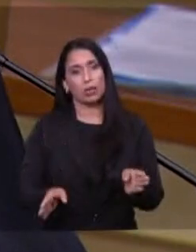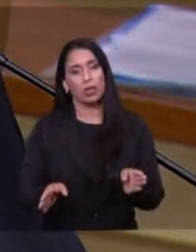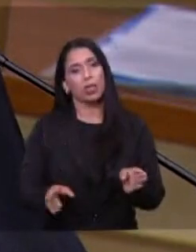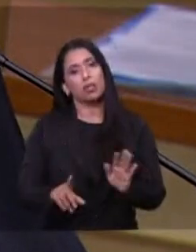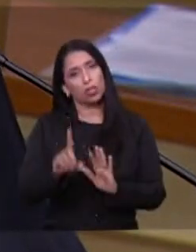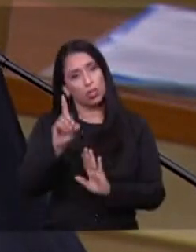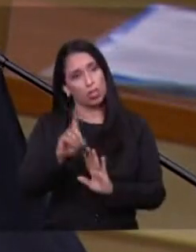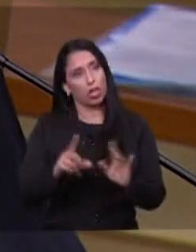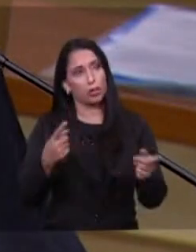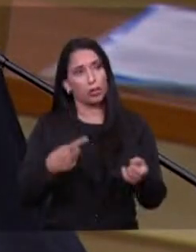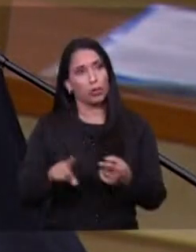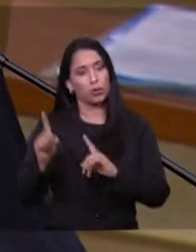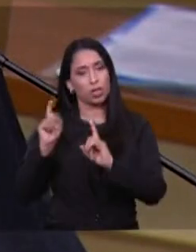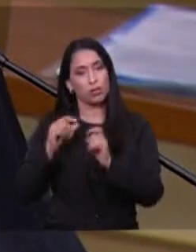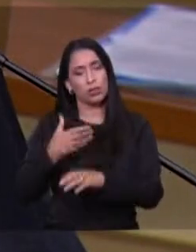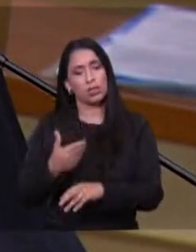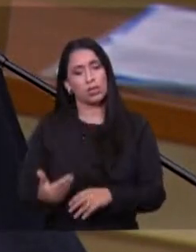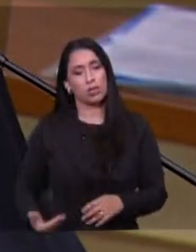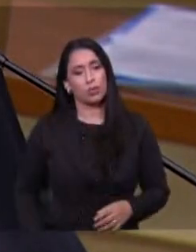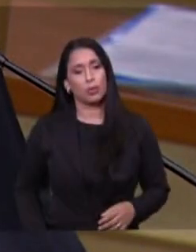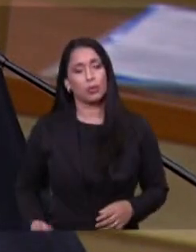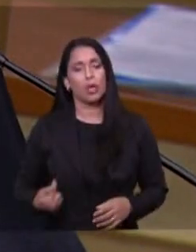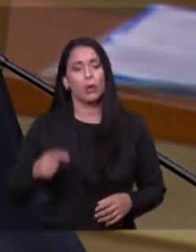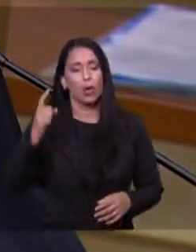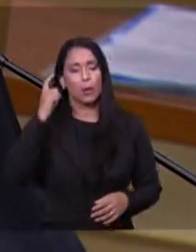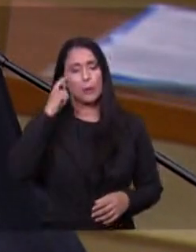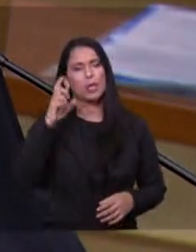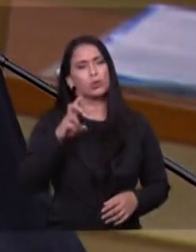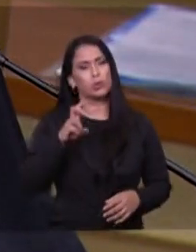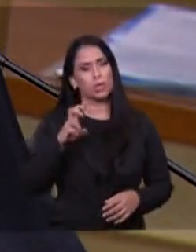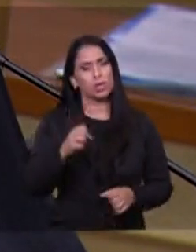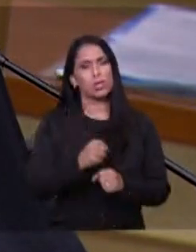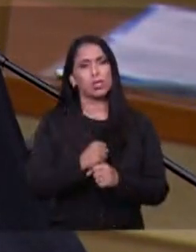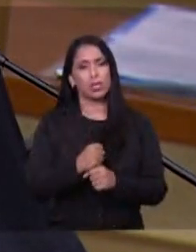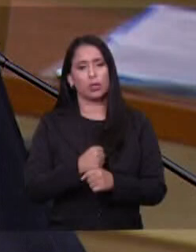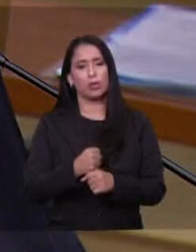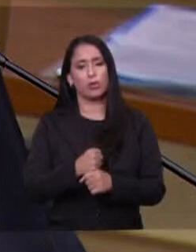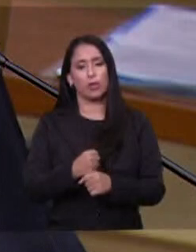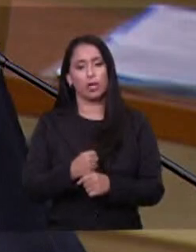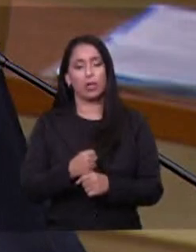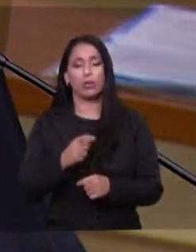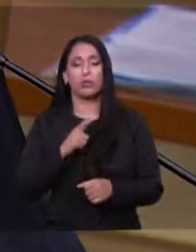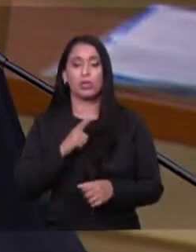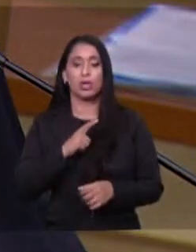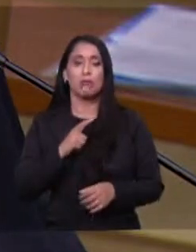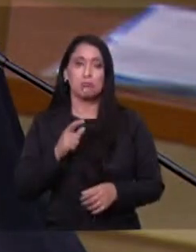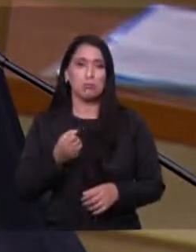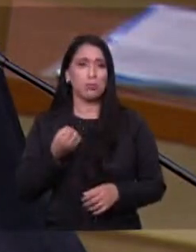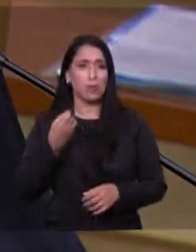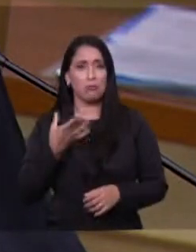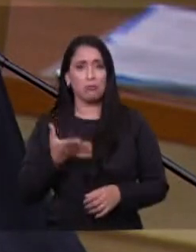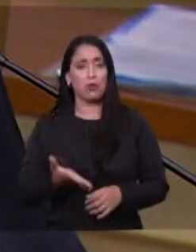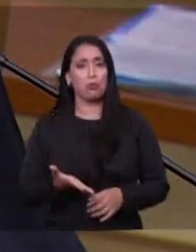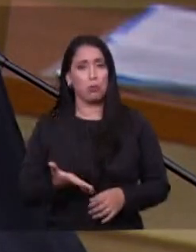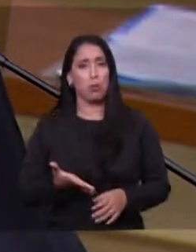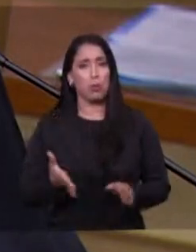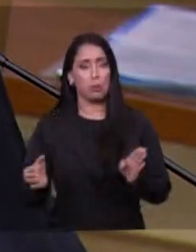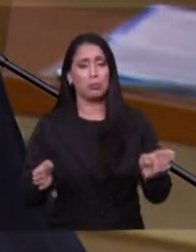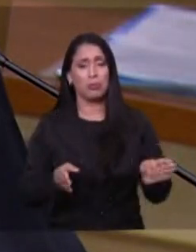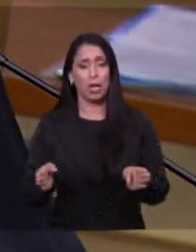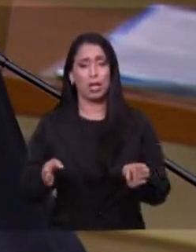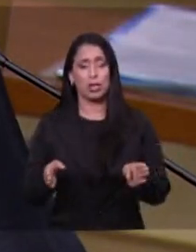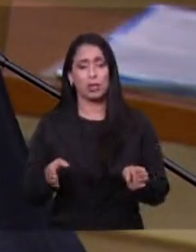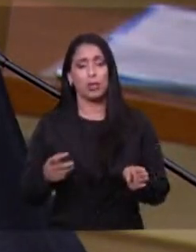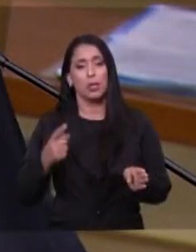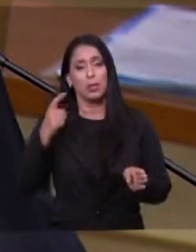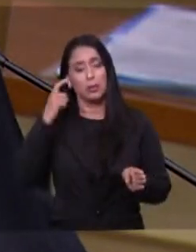administração pública. Nestas circunstâncias, considero que o prazo de 5 anos restou abstratamente razoável, razão pela qual prorroga o